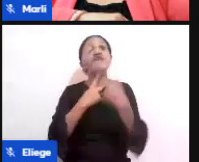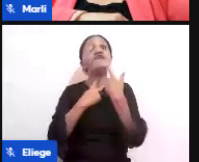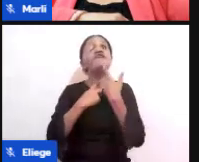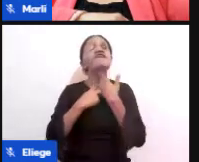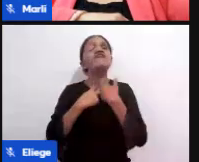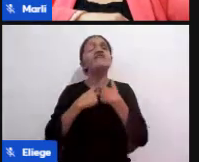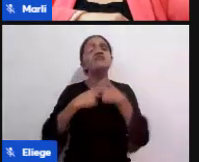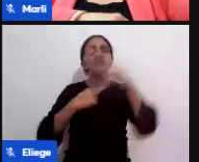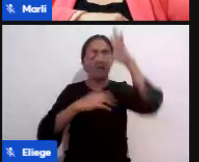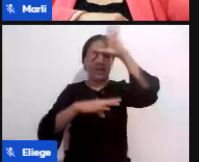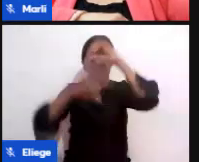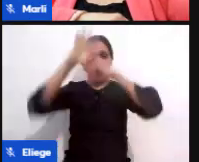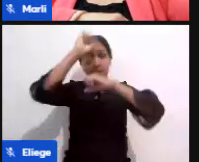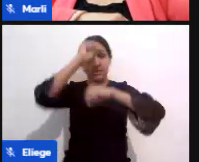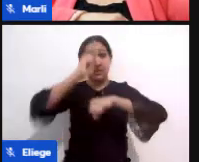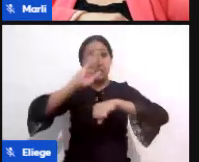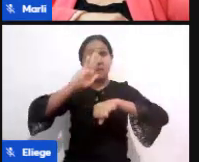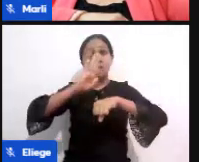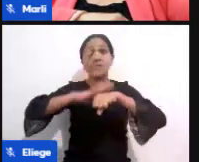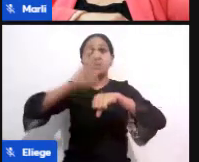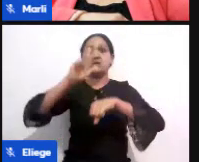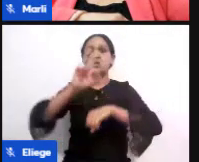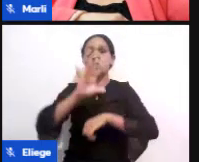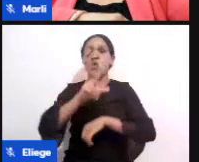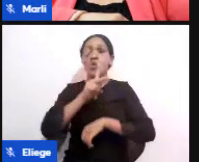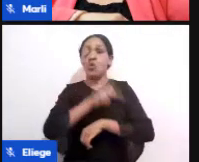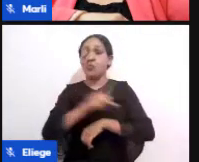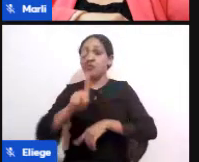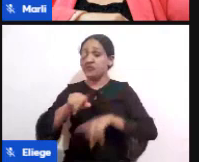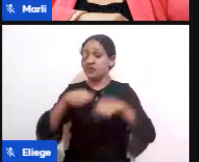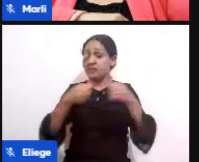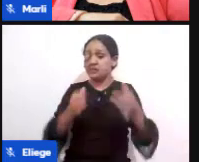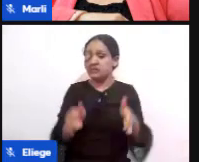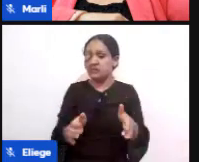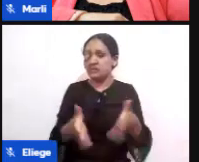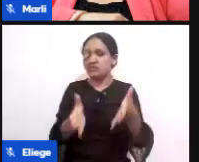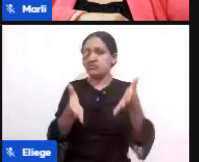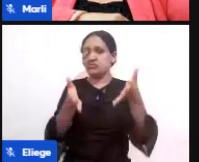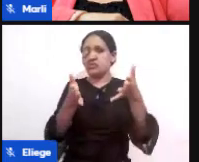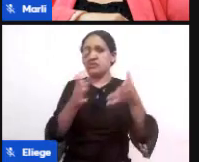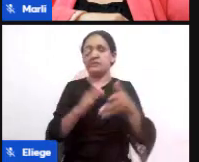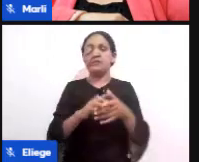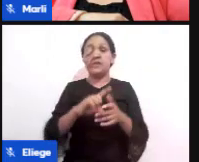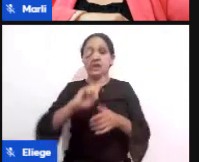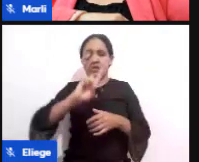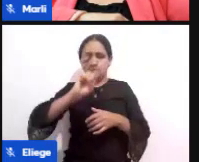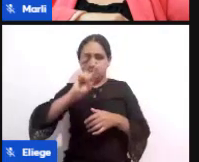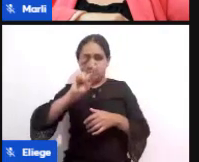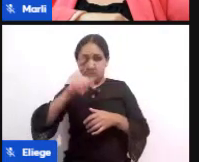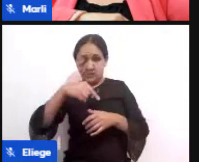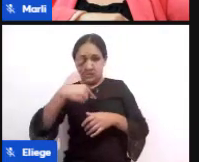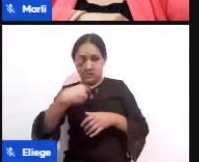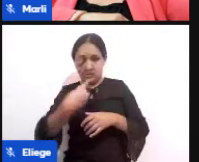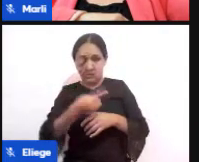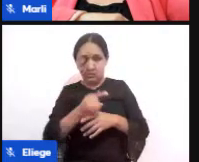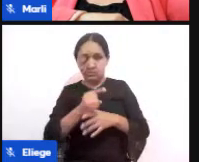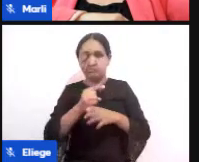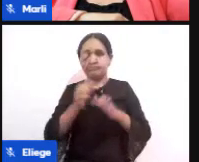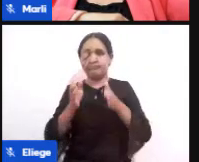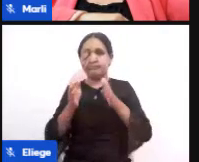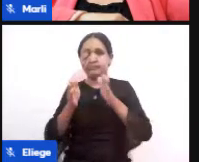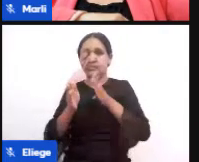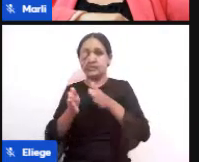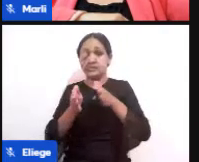o professor tem que proporcionar a ele, tá? Depois dessa etapa, desse